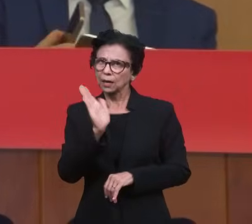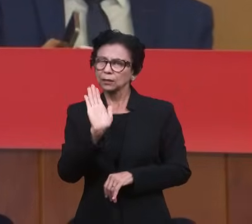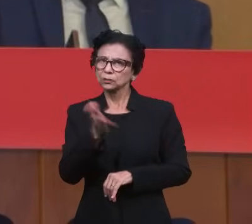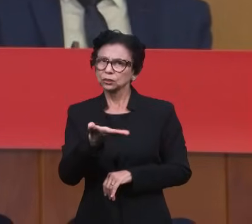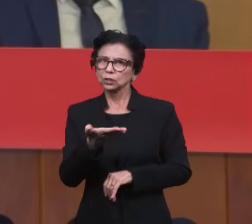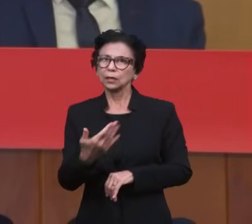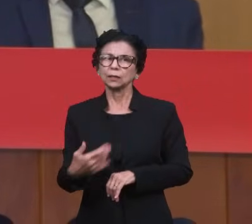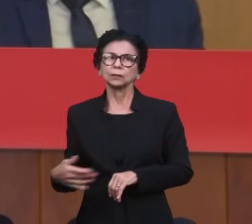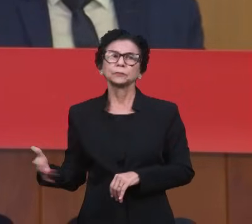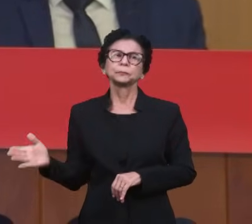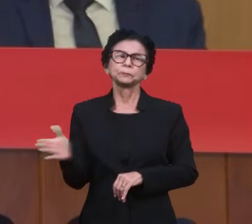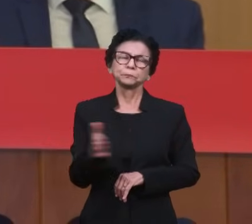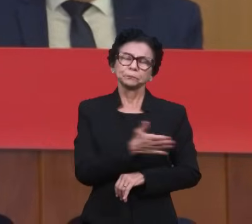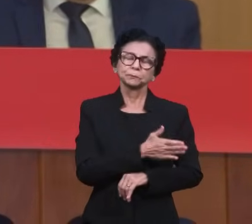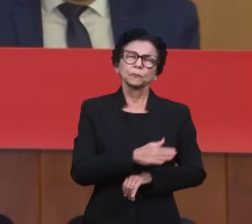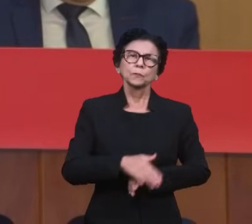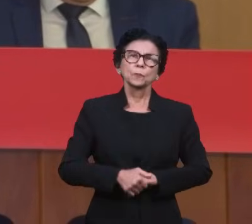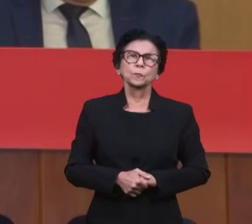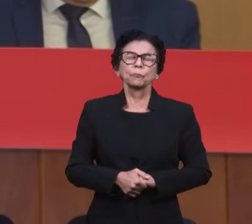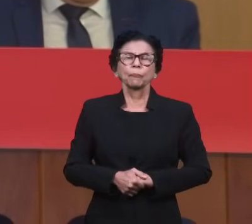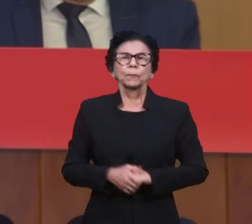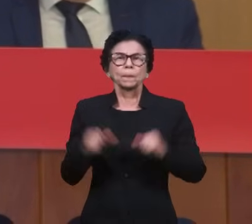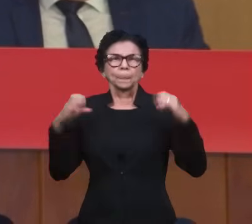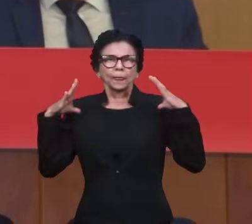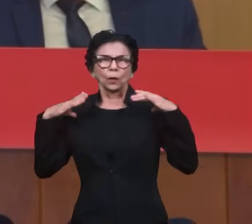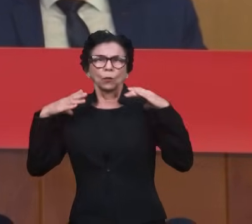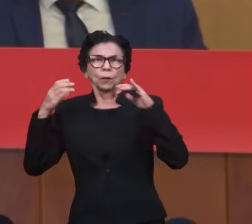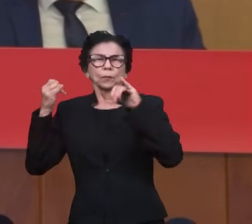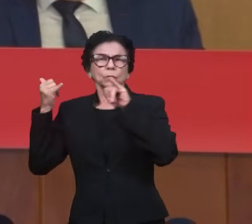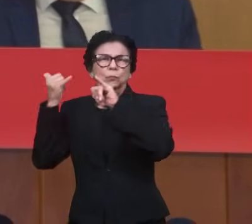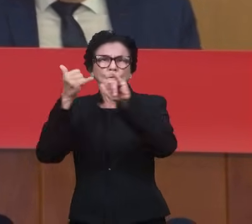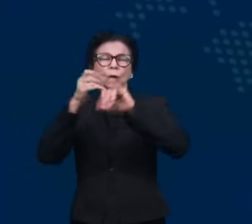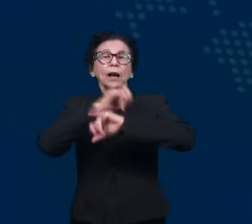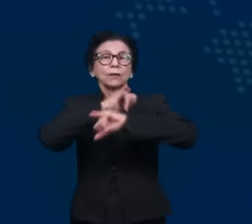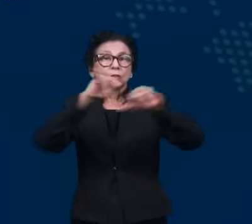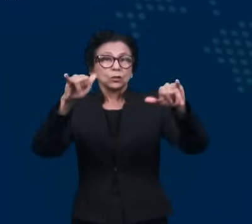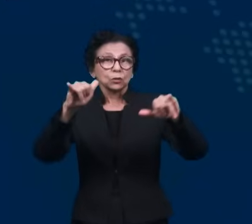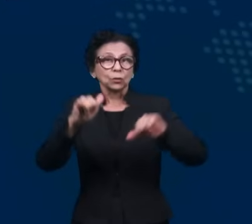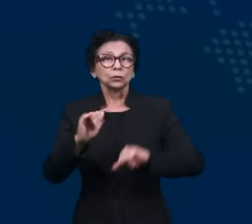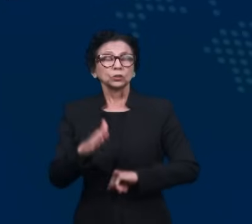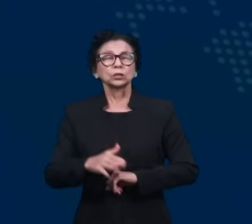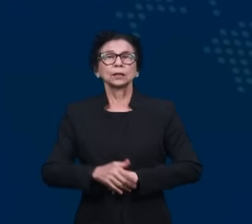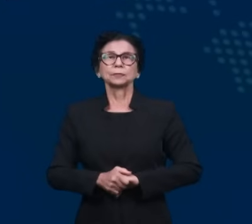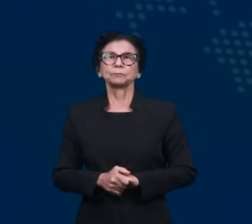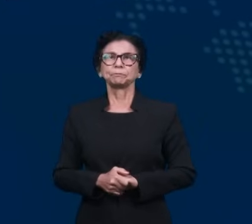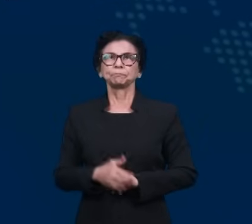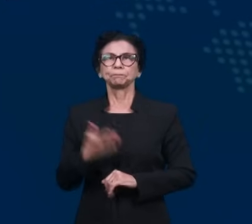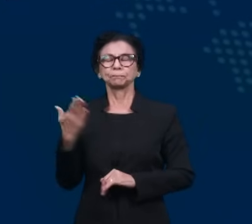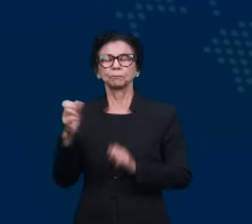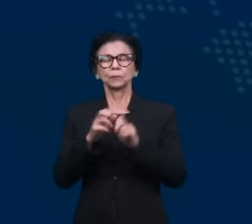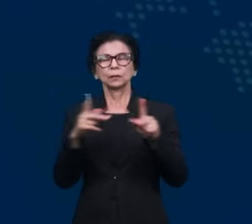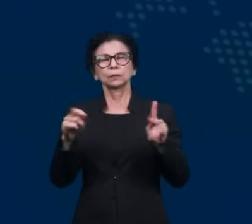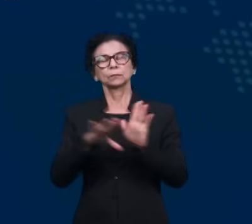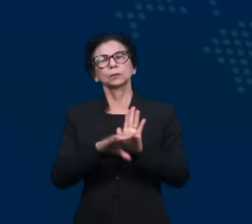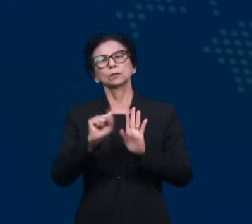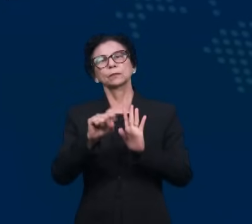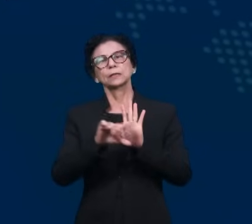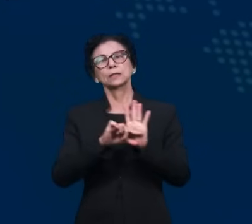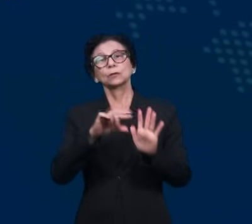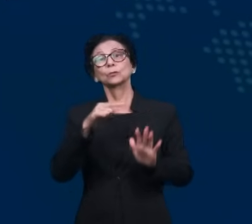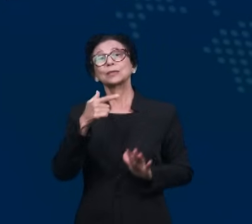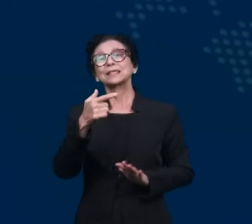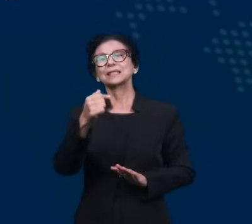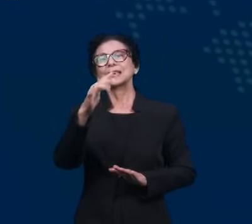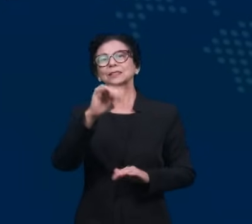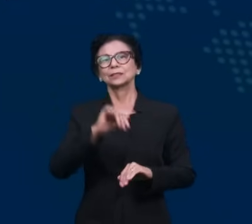anjo tocou a segunda trombeta, Apocalipse 8:7, e o texto nos diz: e morreu a